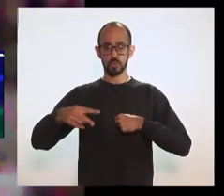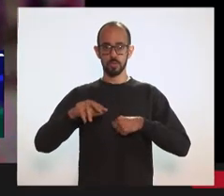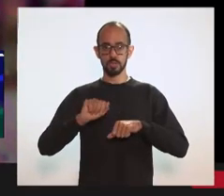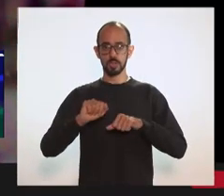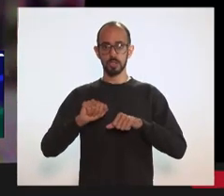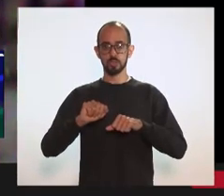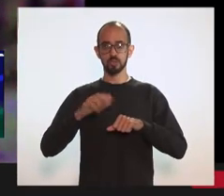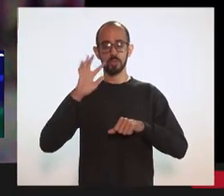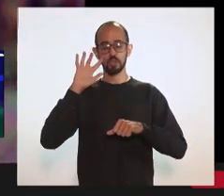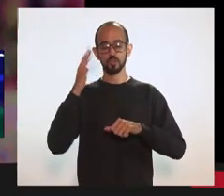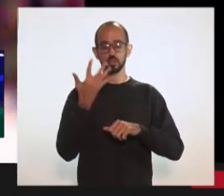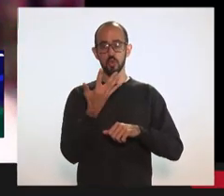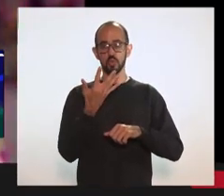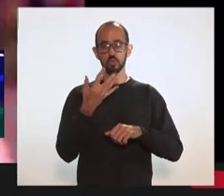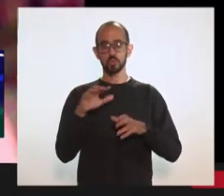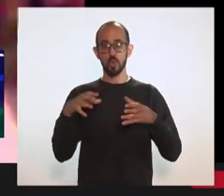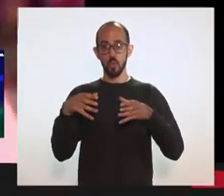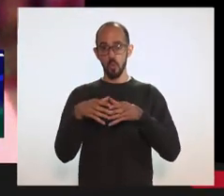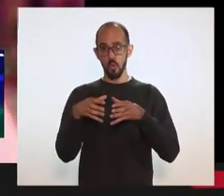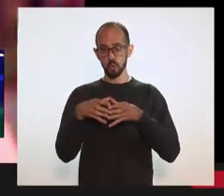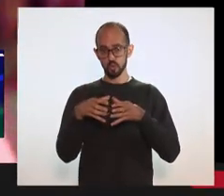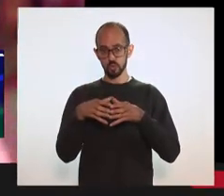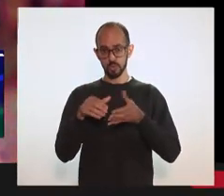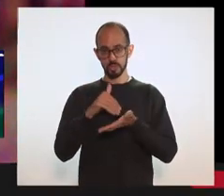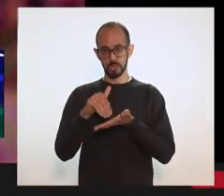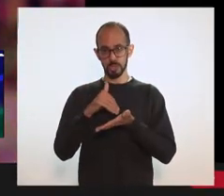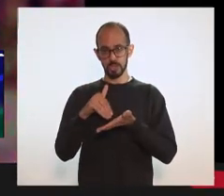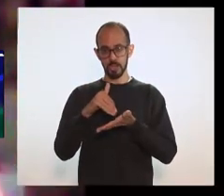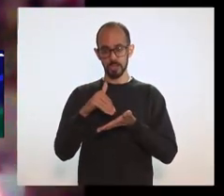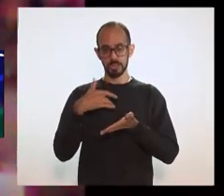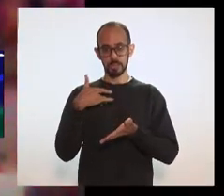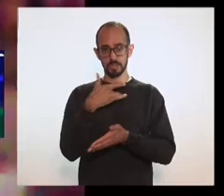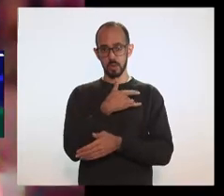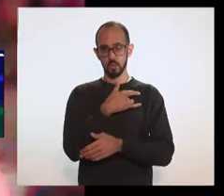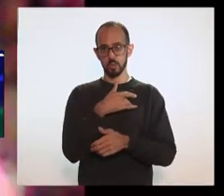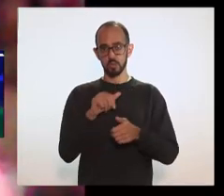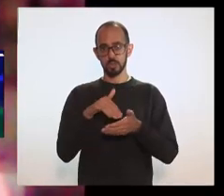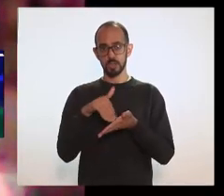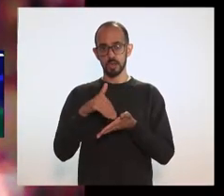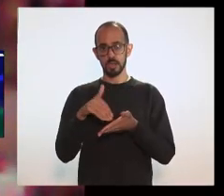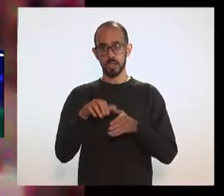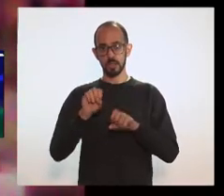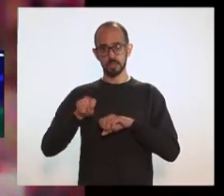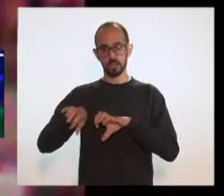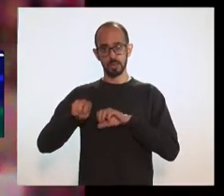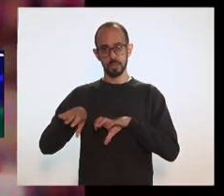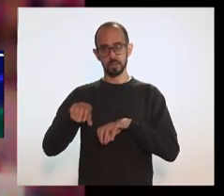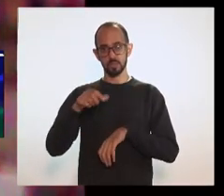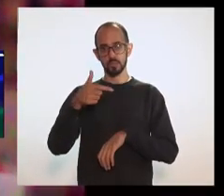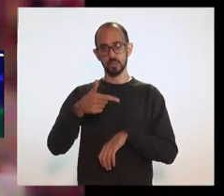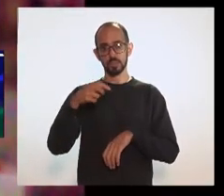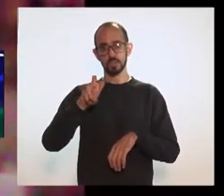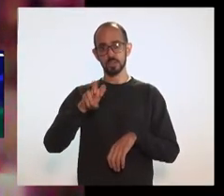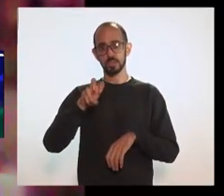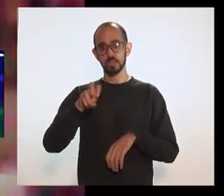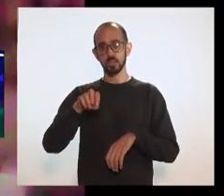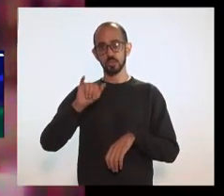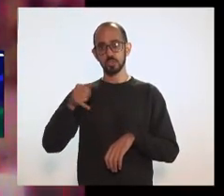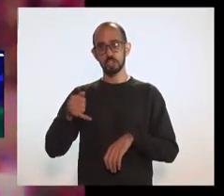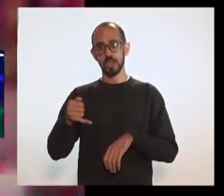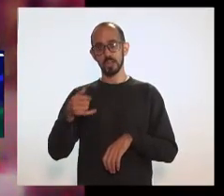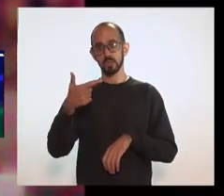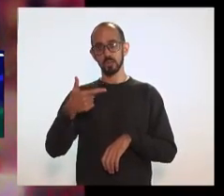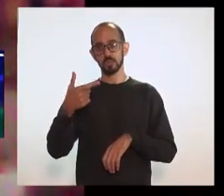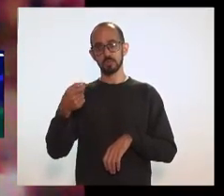resolução conjunta da Secretaria de Estado de Saúde com a Secretaria de Estado de Educação de 25 de janeiro de 2021. Essa